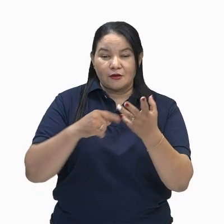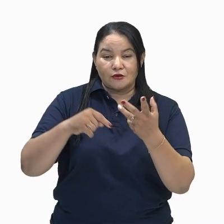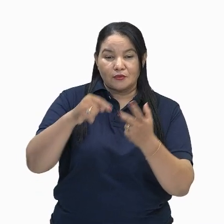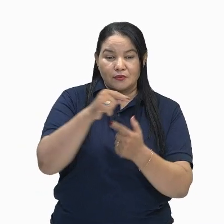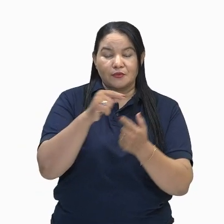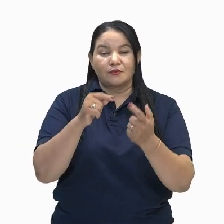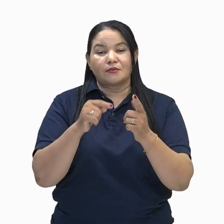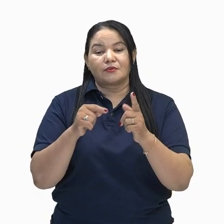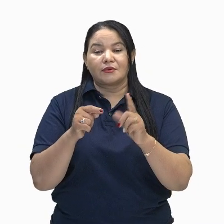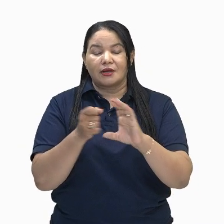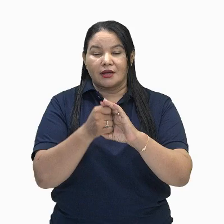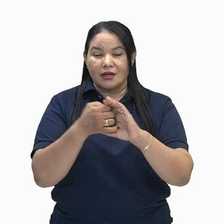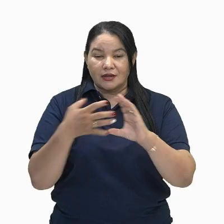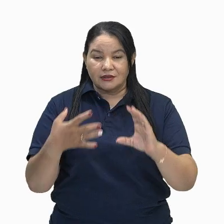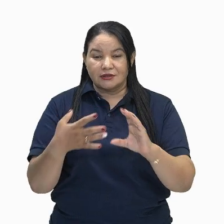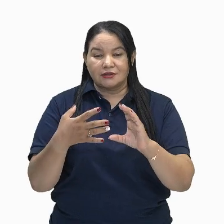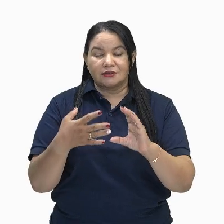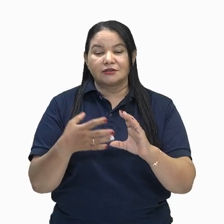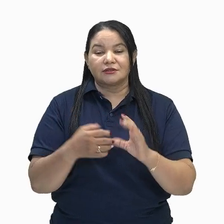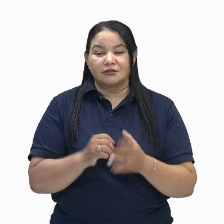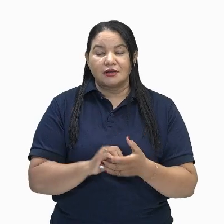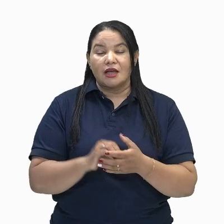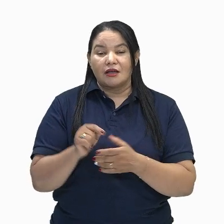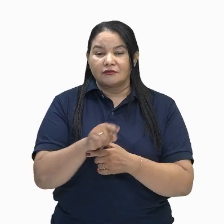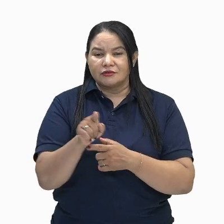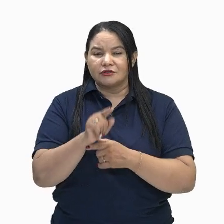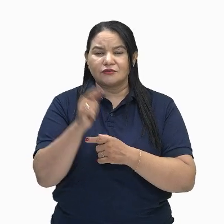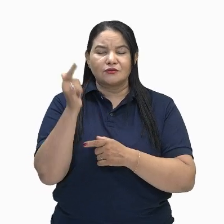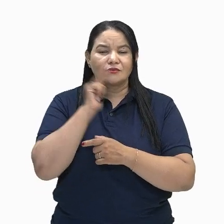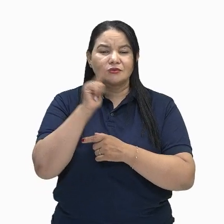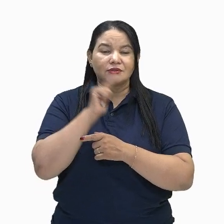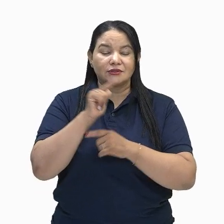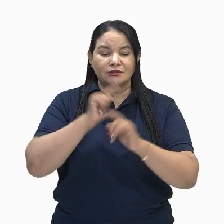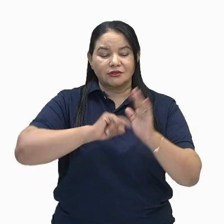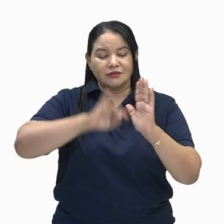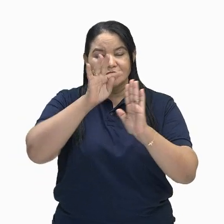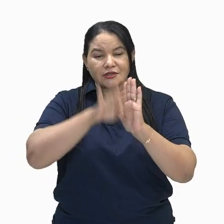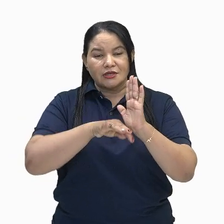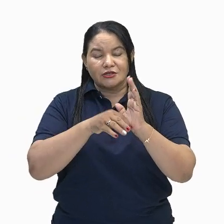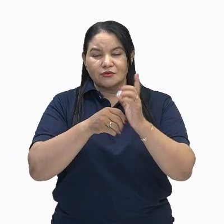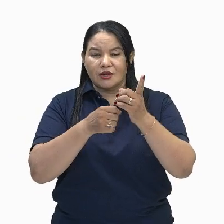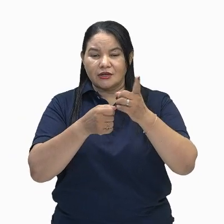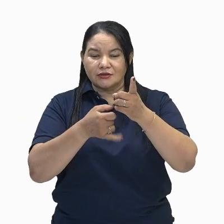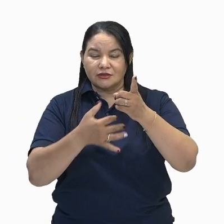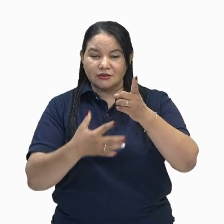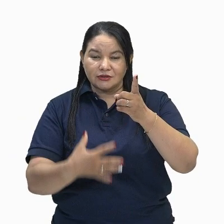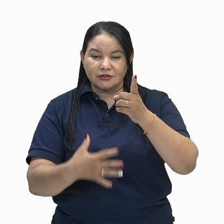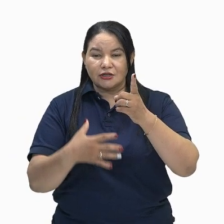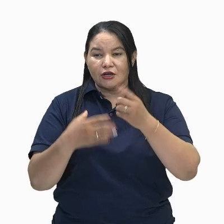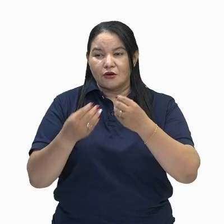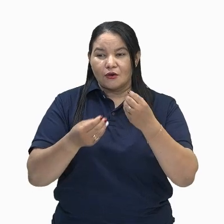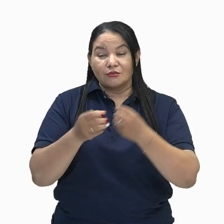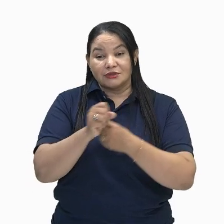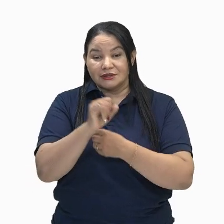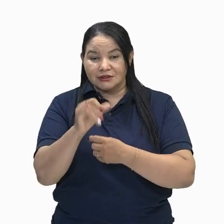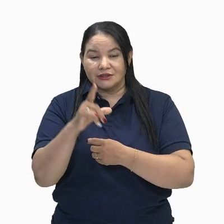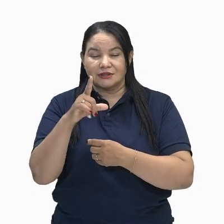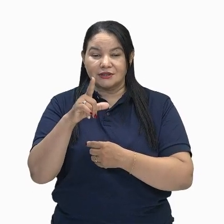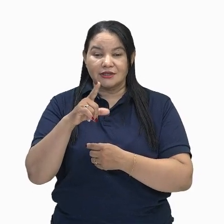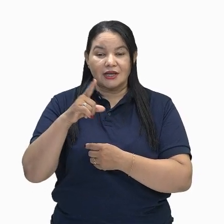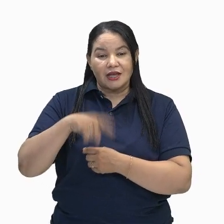características, né? Para justamente você conseguir enxergar, né? Na descrição você vai conseguir enxergar como é uma pessoa, né? Você